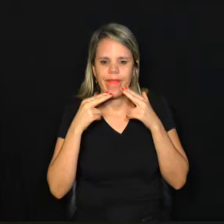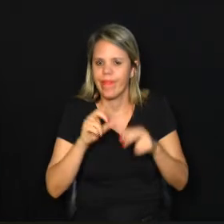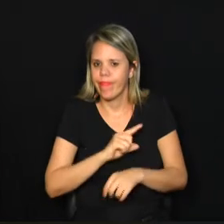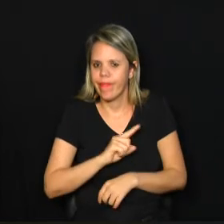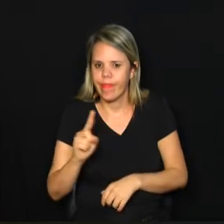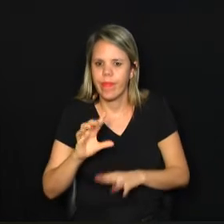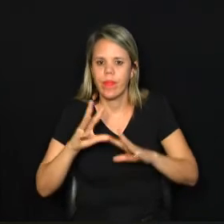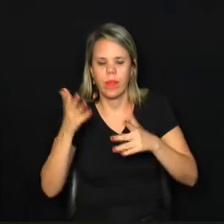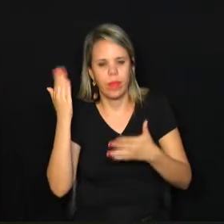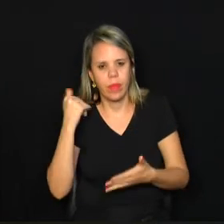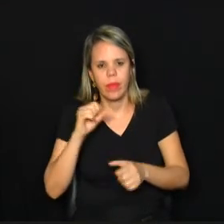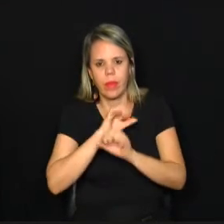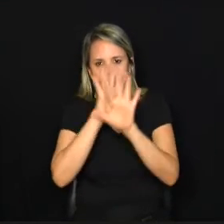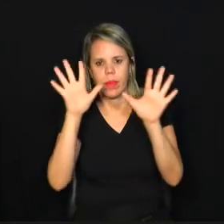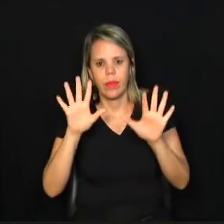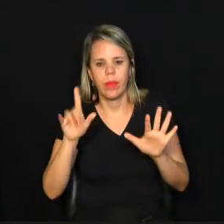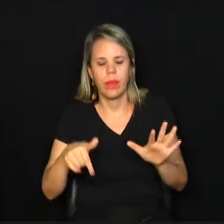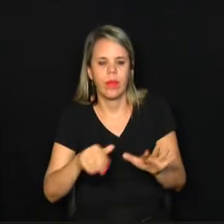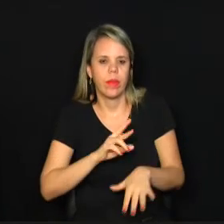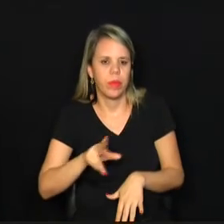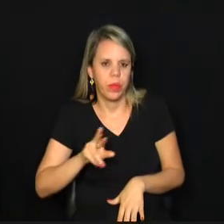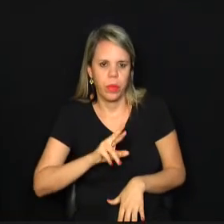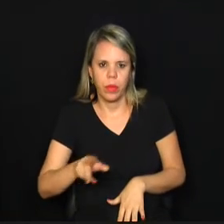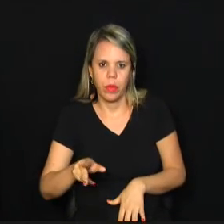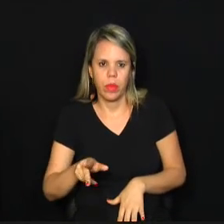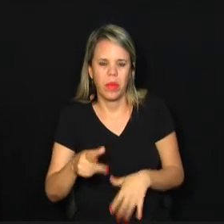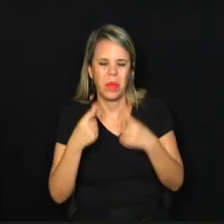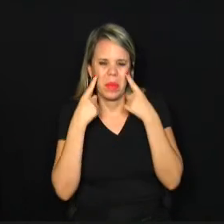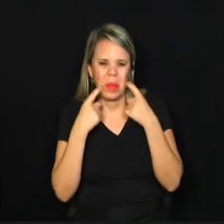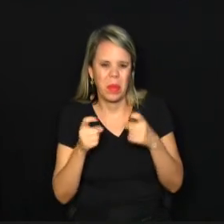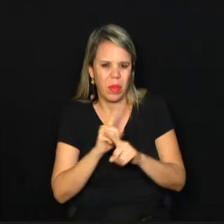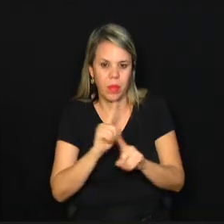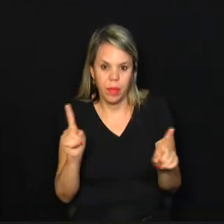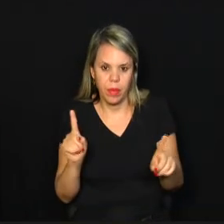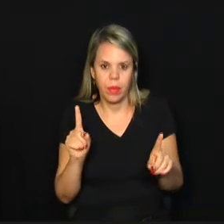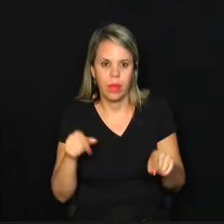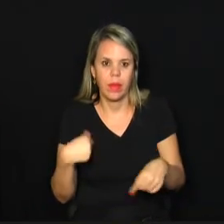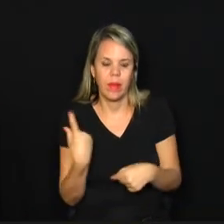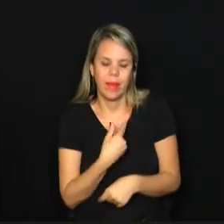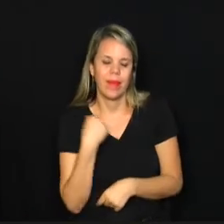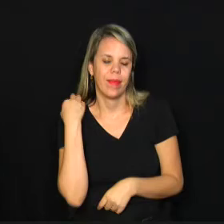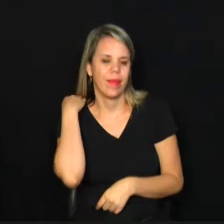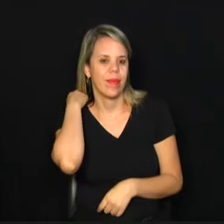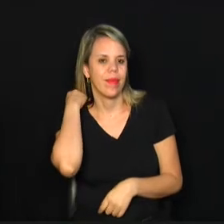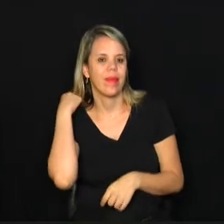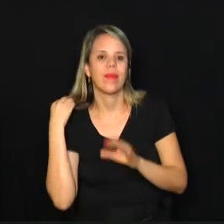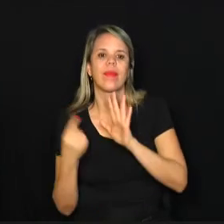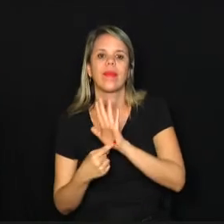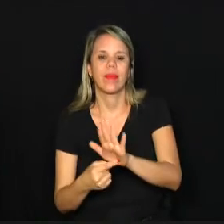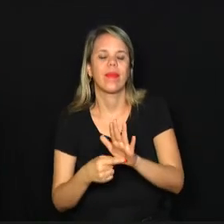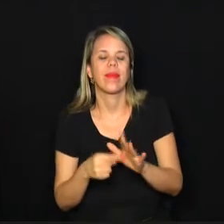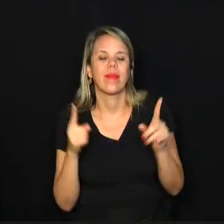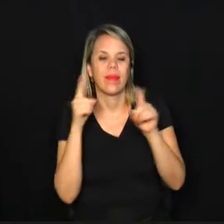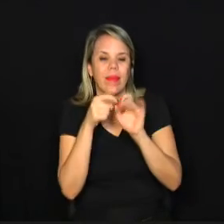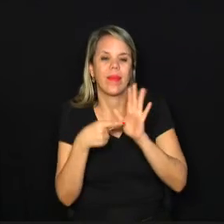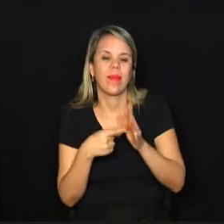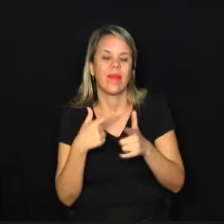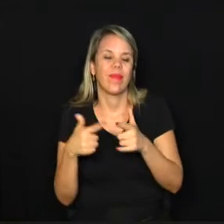ninguém. Quero deixar claro que isso não é choro. Na verdade, eu quero demonstrar a